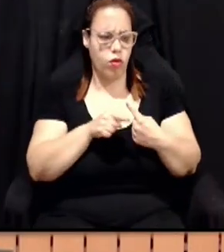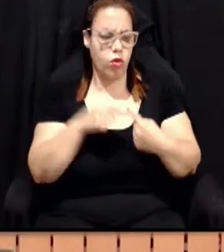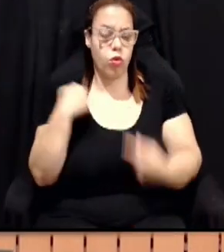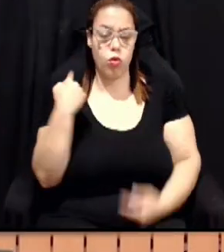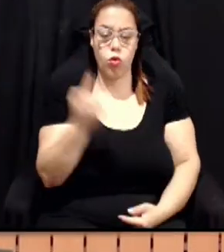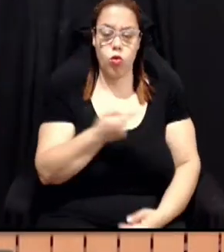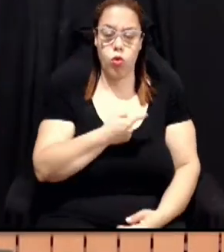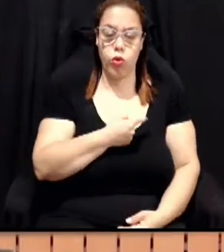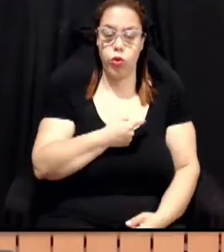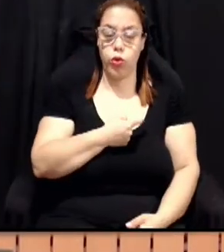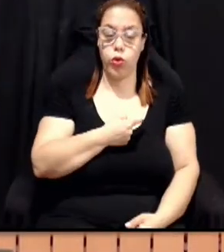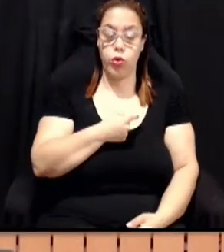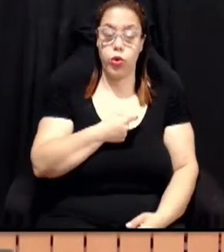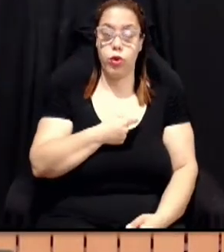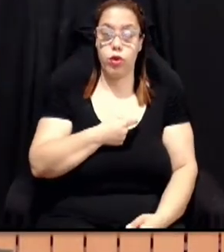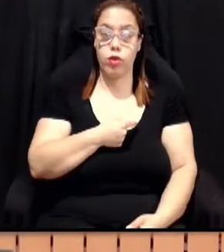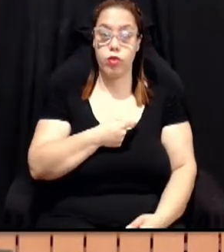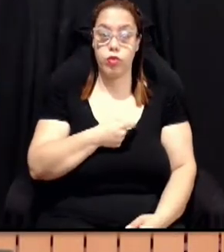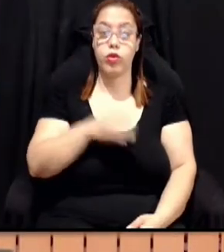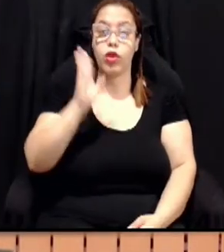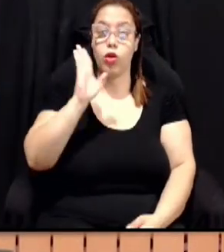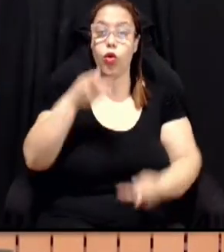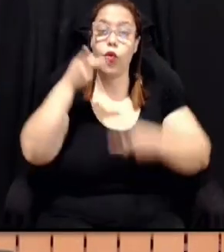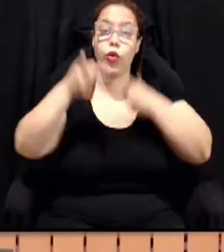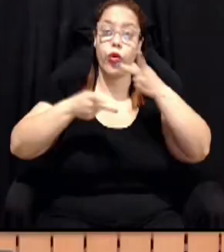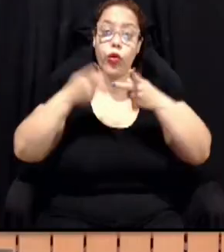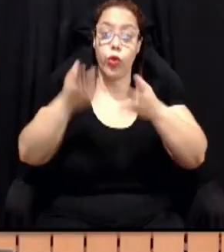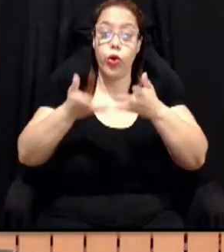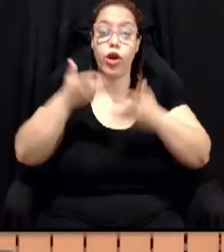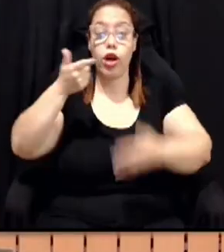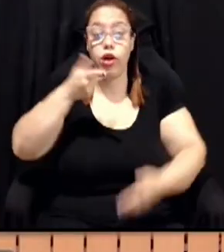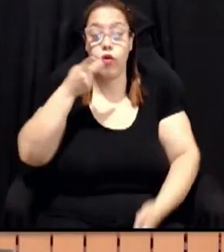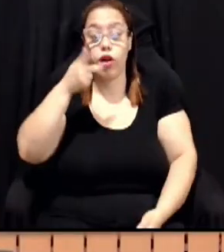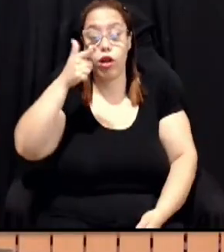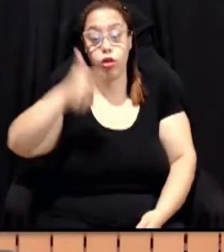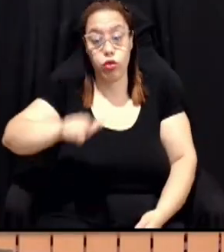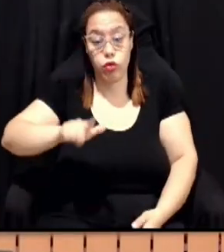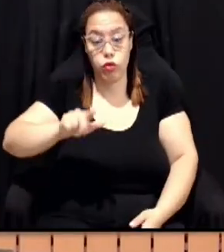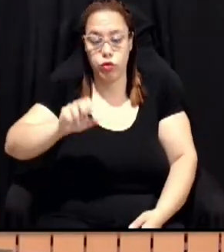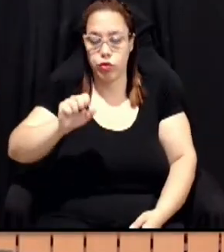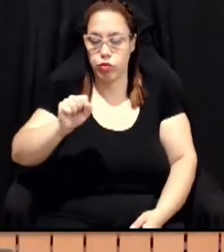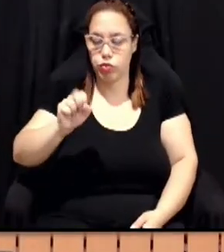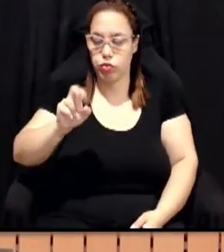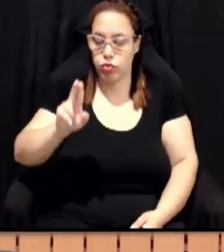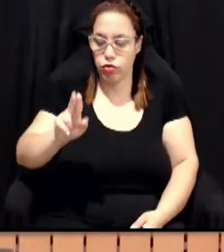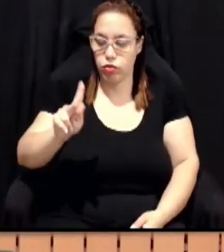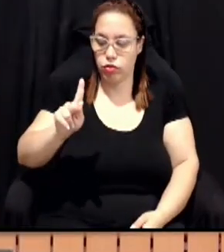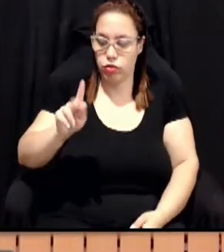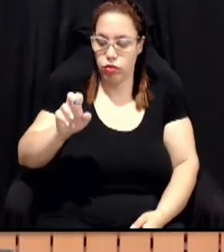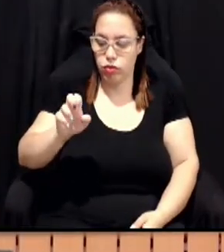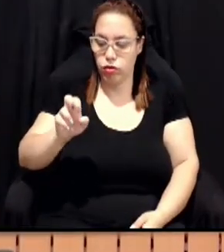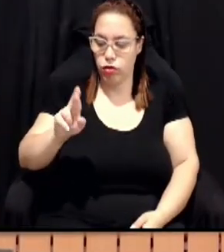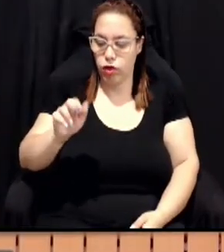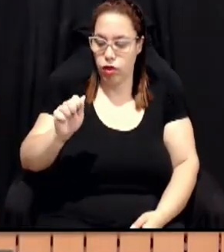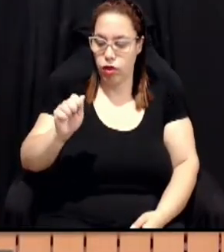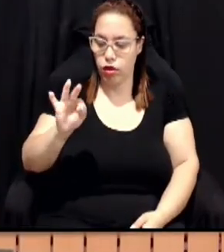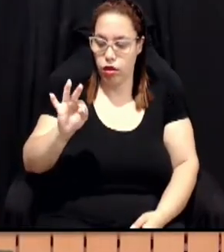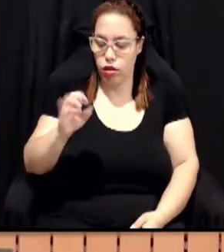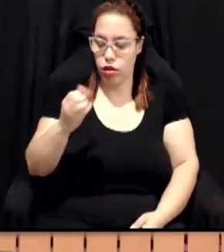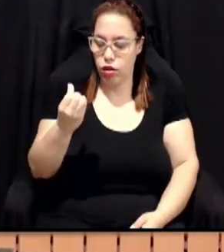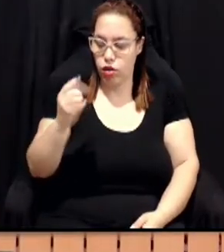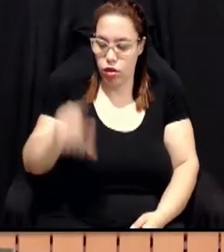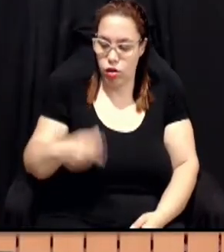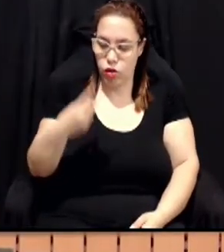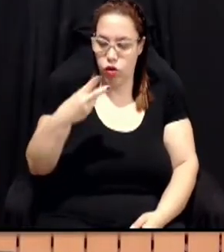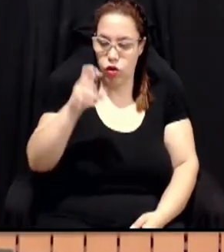oposição. Já foi falado aqui, mas eu quero repetir. Superávit orçamentário de 6,25% do